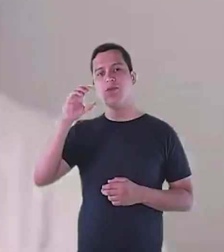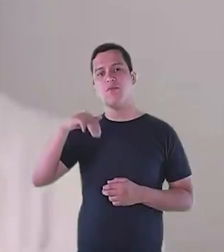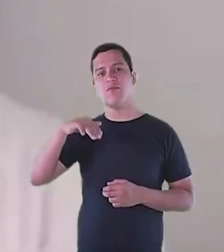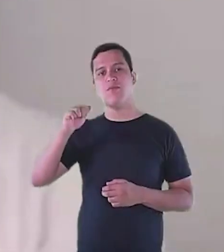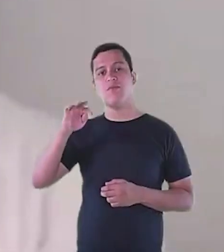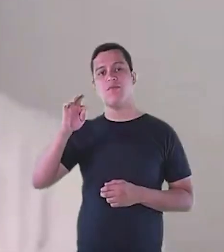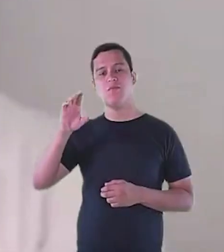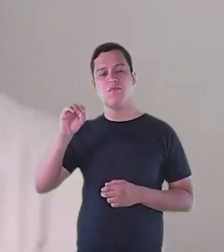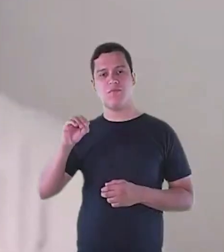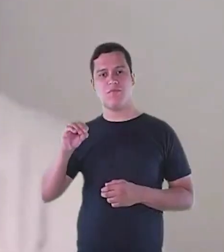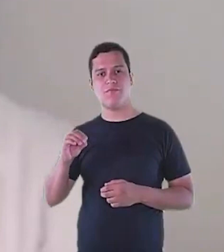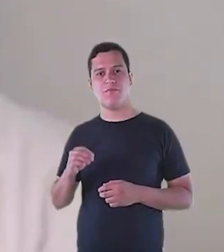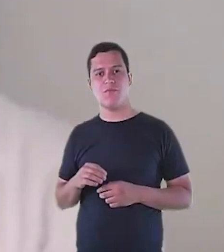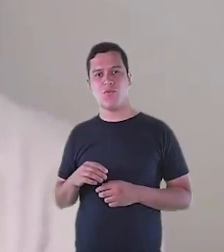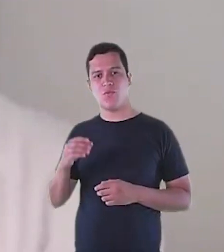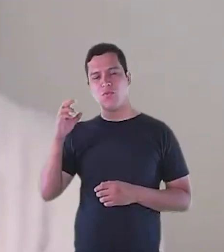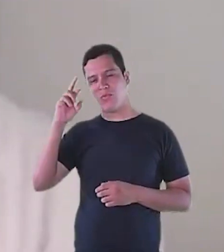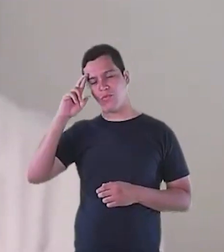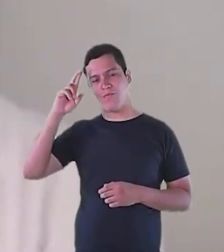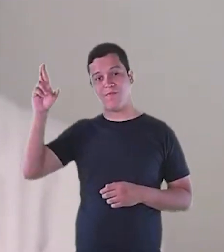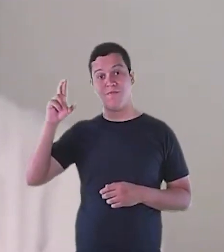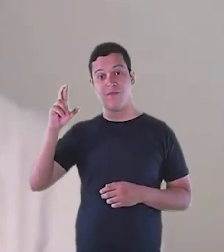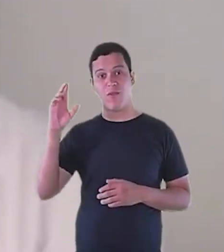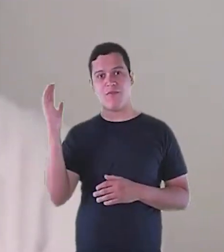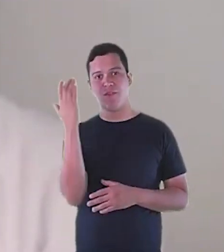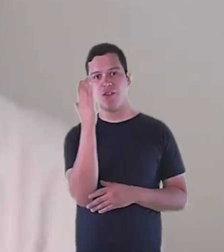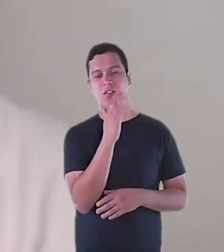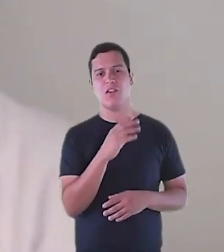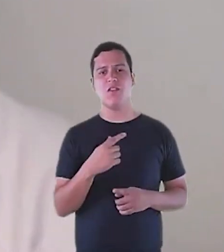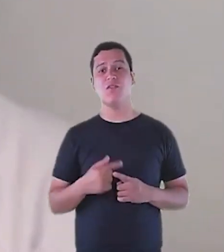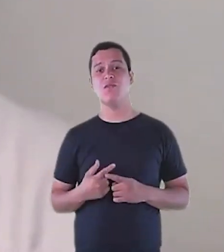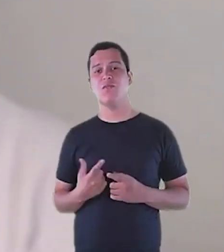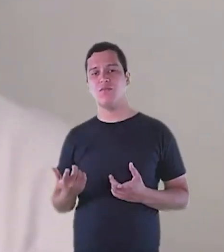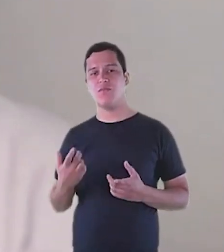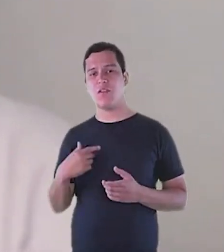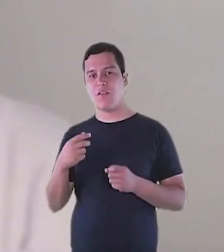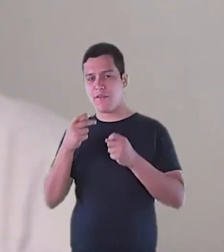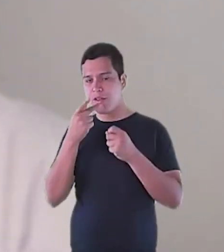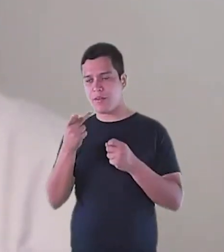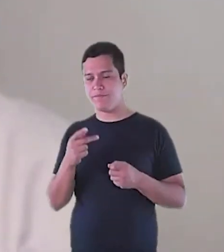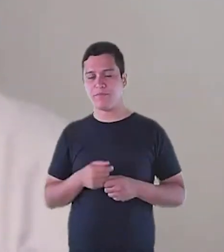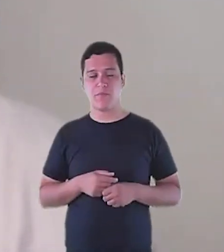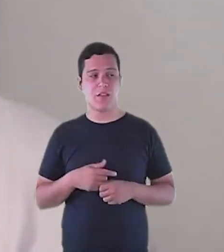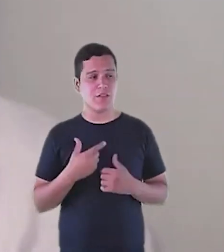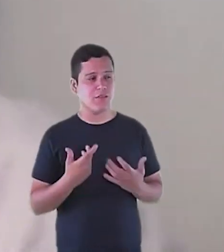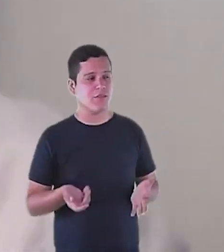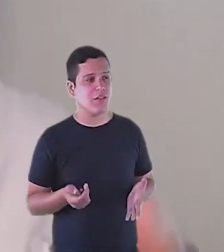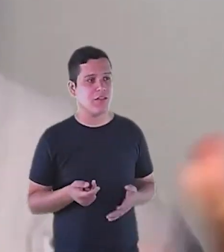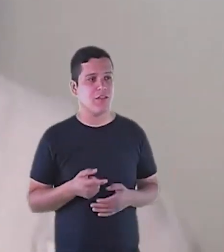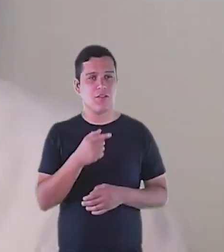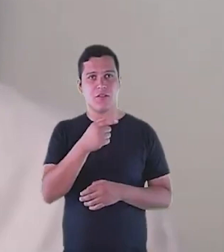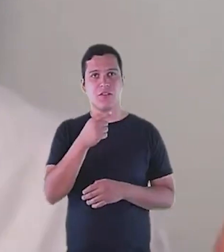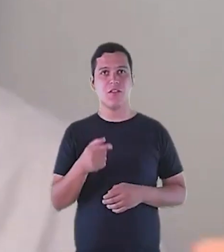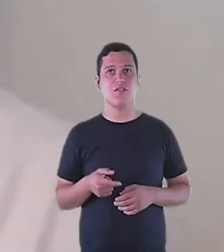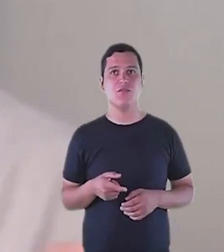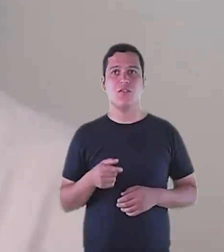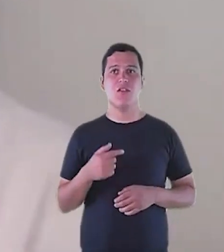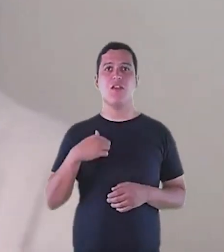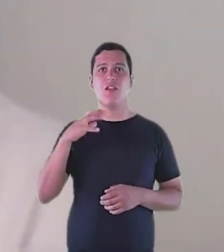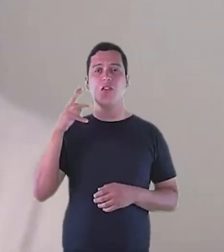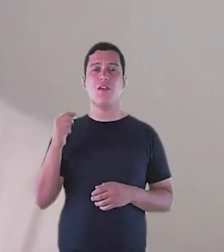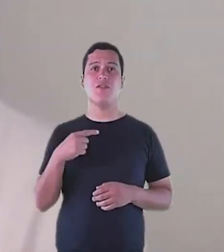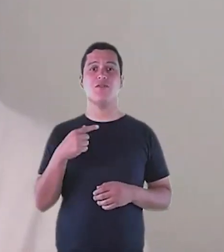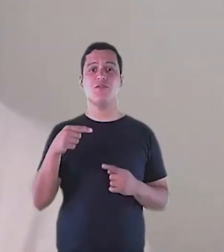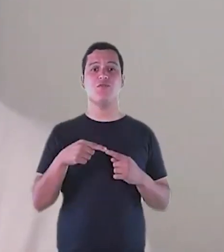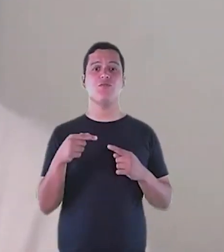Isso é uma coisa incrível, porque o Capitão do Mato, assim, oficialmente, essa seria uma profissão, uma atividade